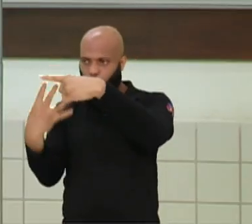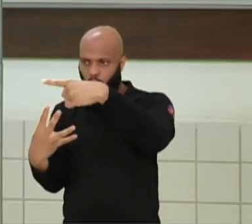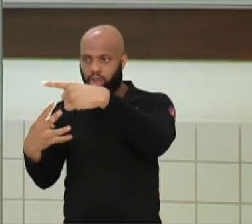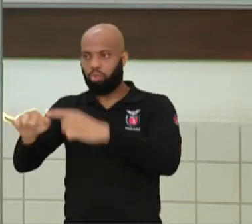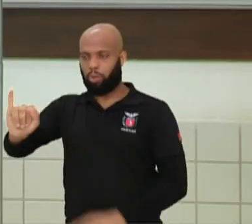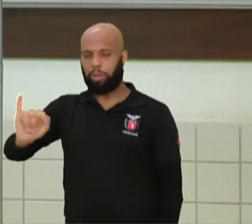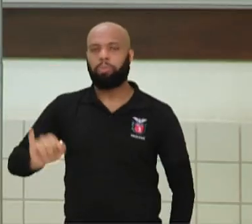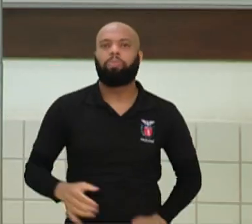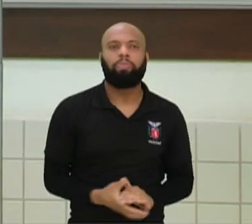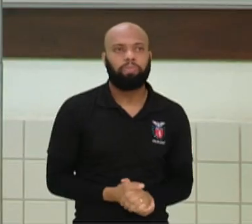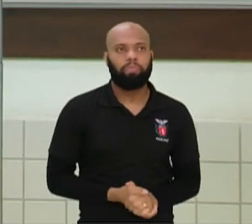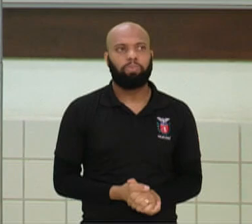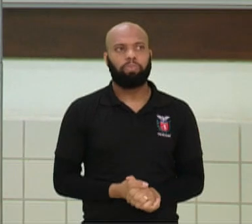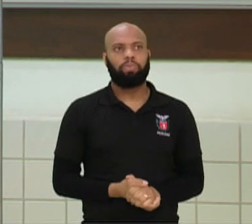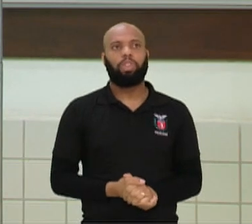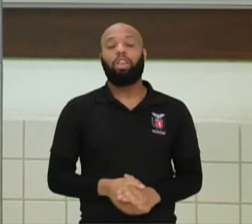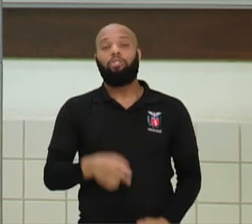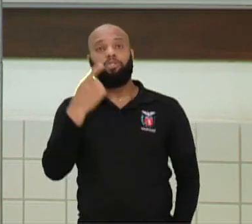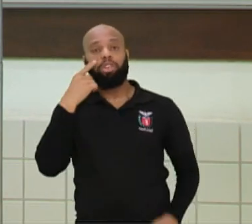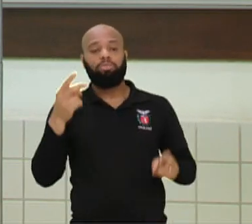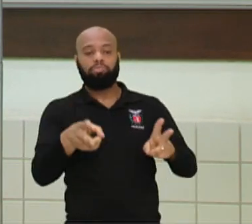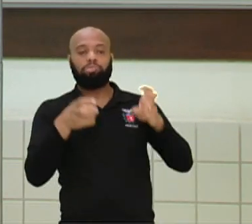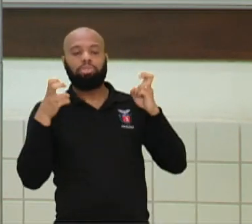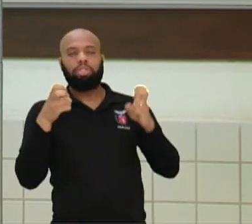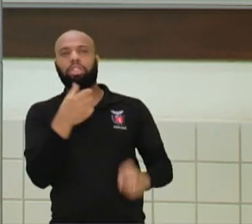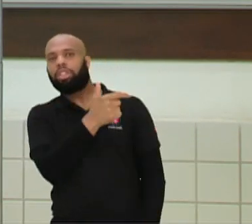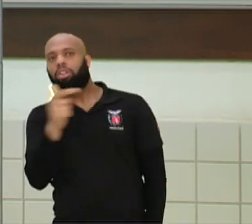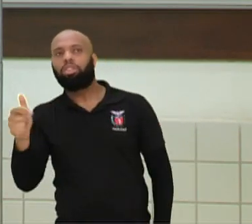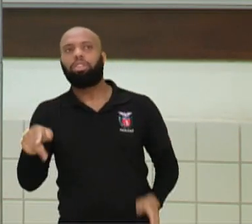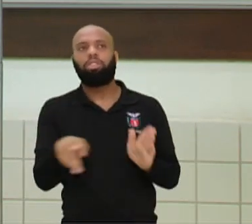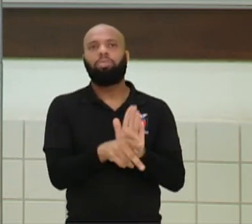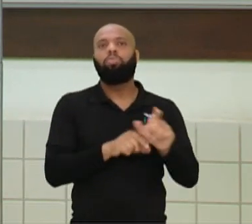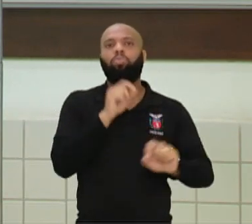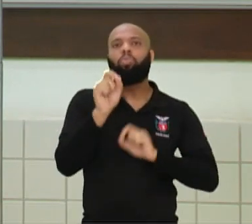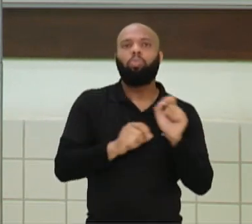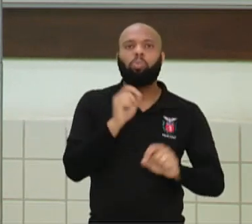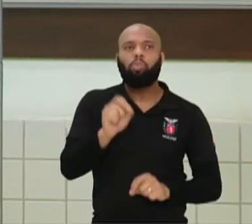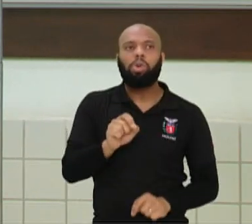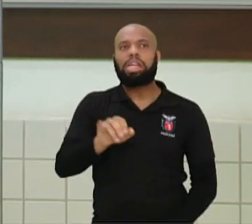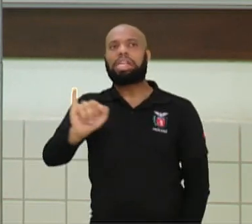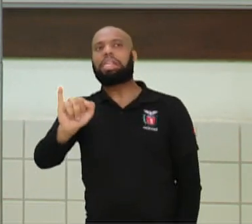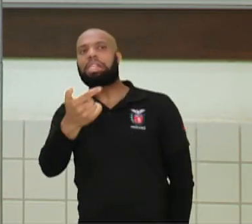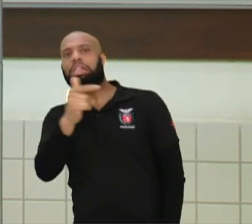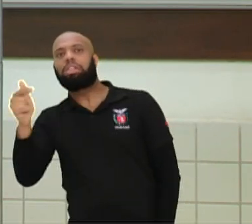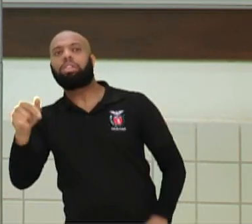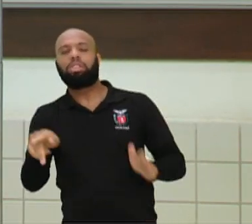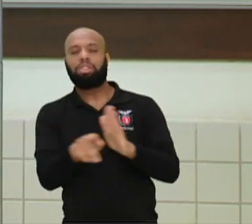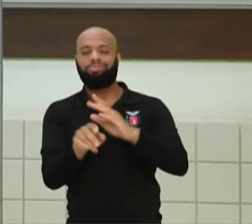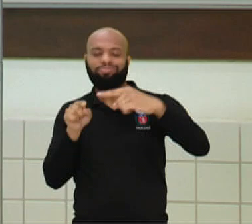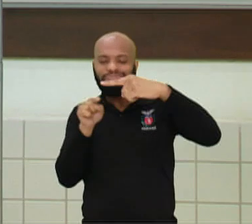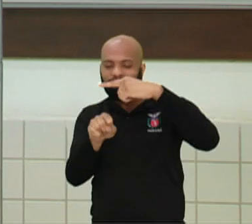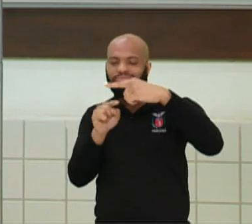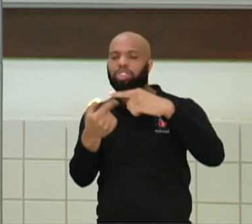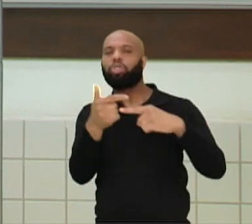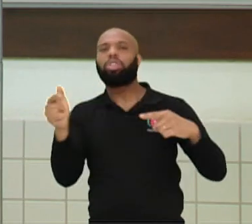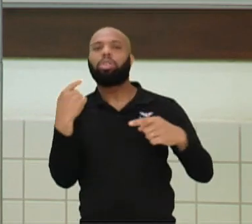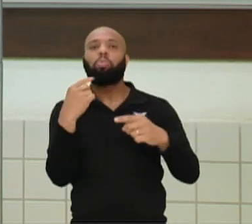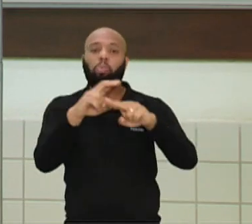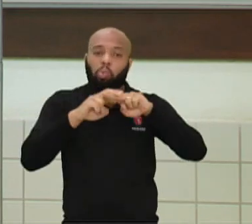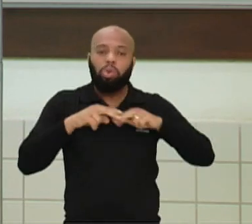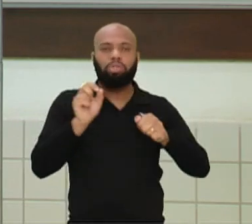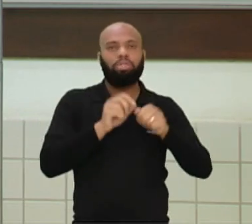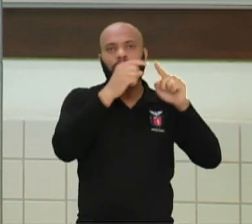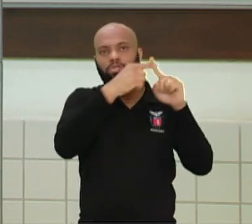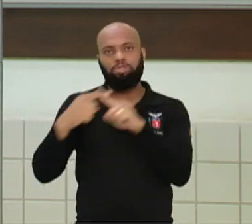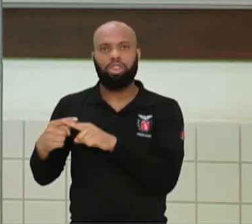5/4 de I. Notem, não tem unidade imaginária no denominador. Esse é o objetivo de você multiplicar